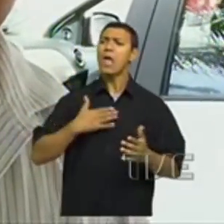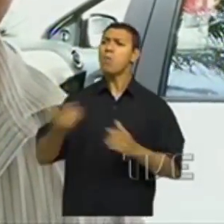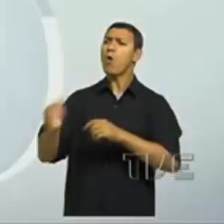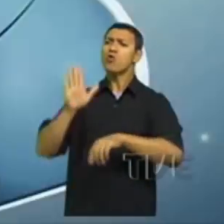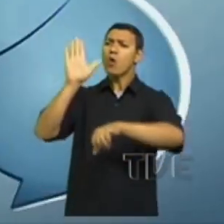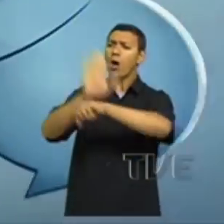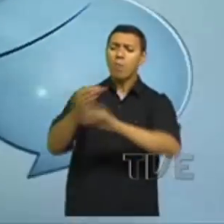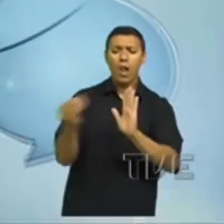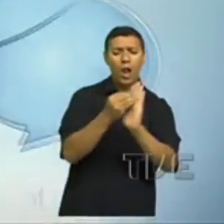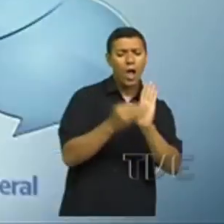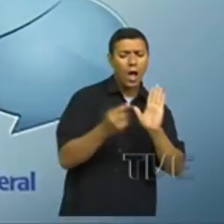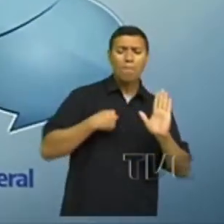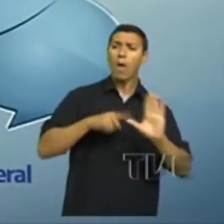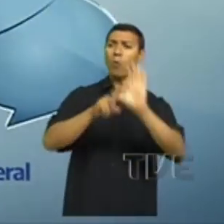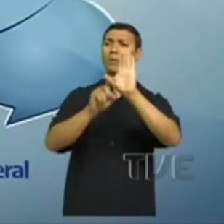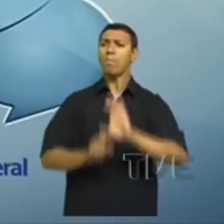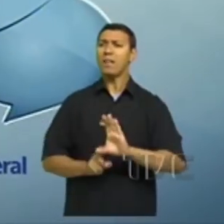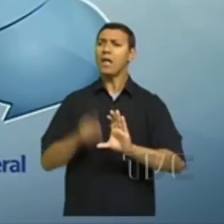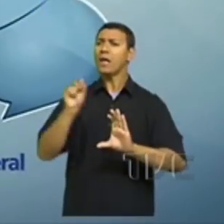dependente?